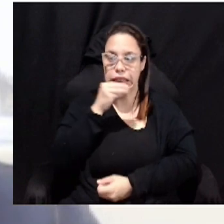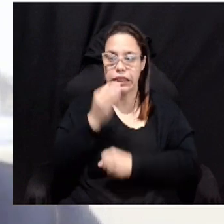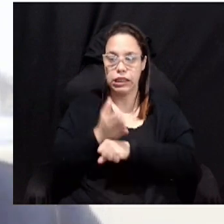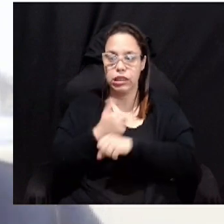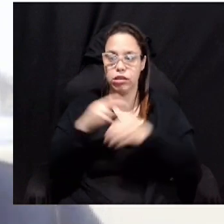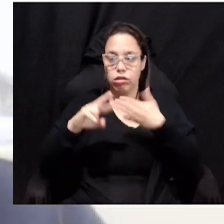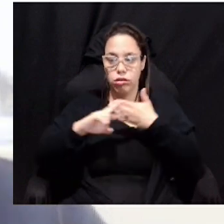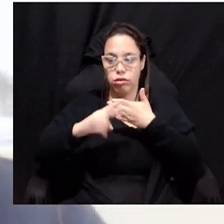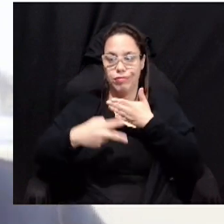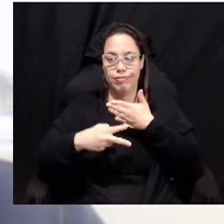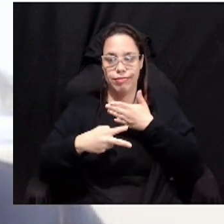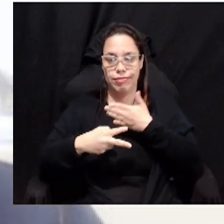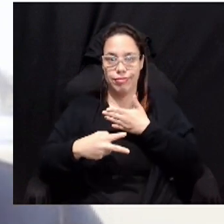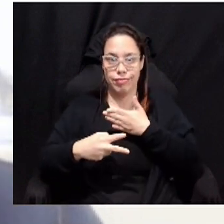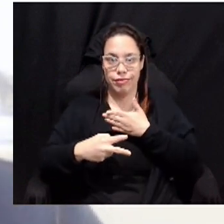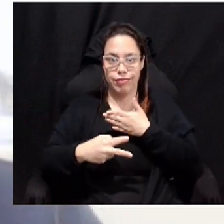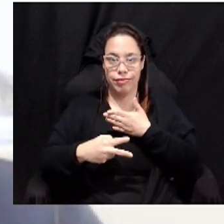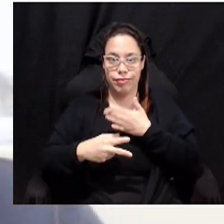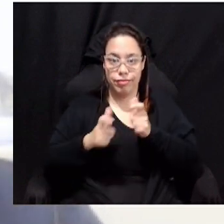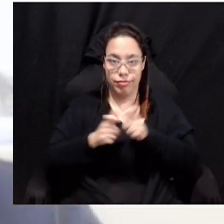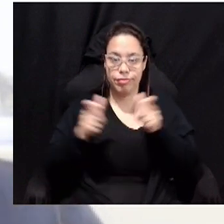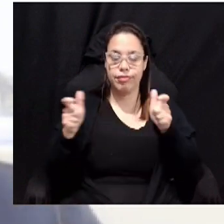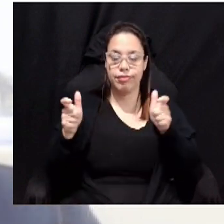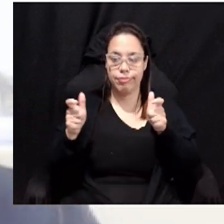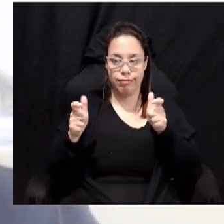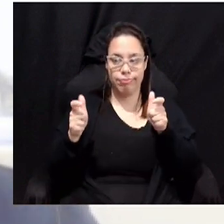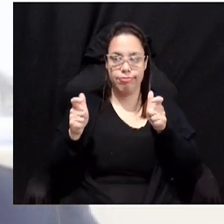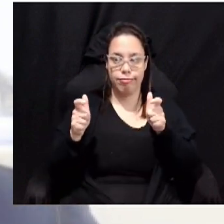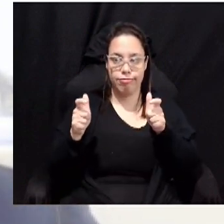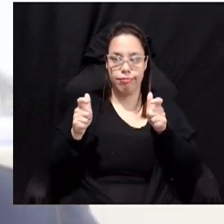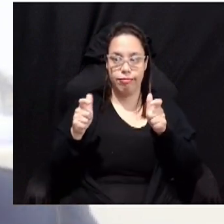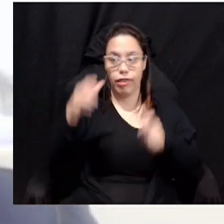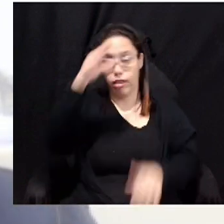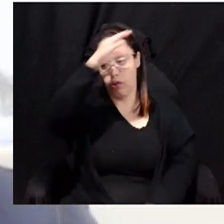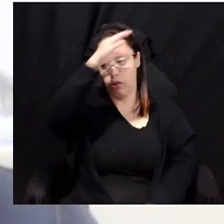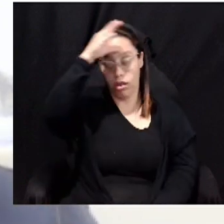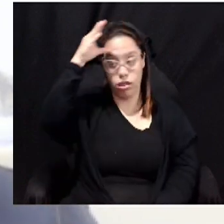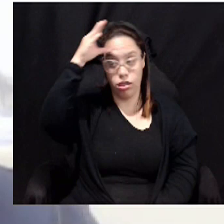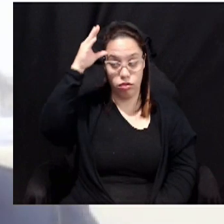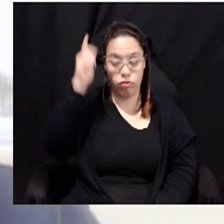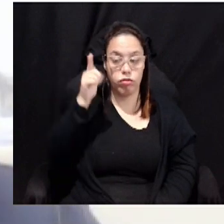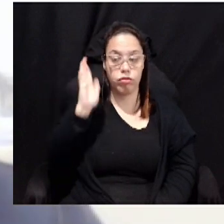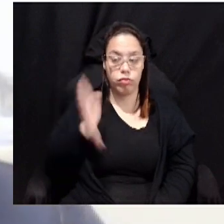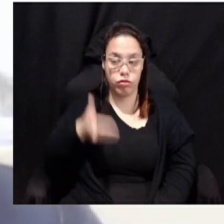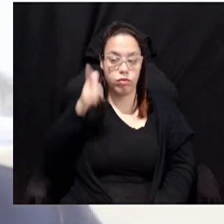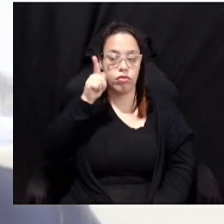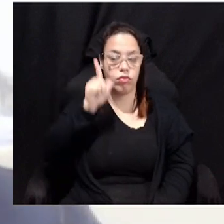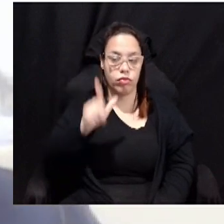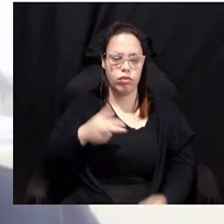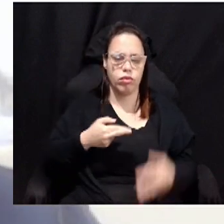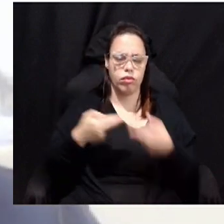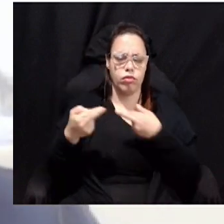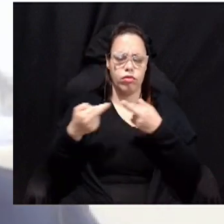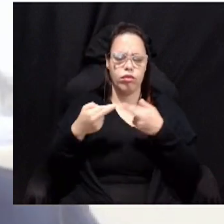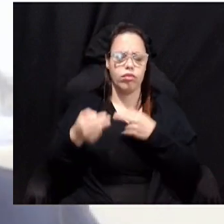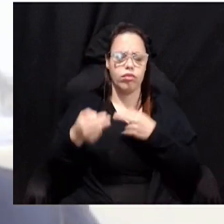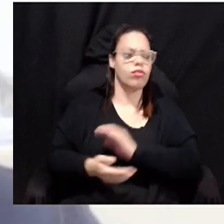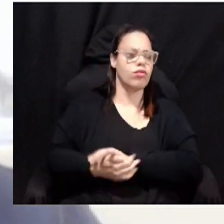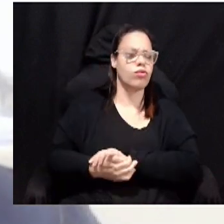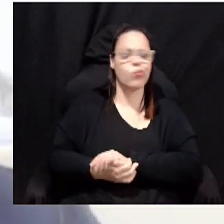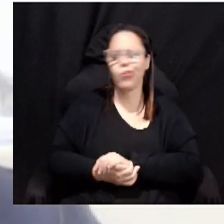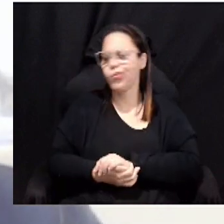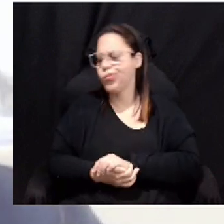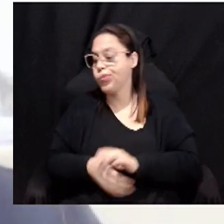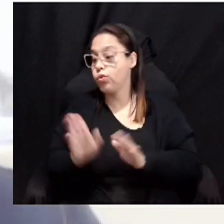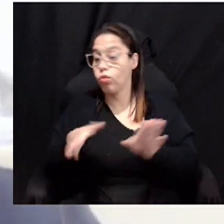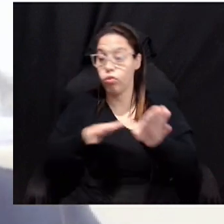muito grande, significativo no consumidor, nós já conseguimos ter esse monitoramento e já encaminhamos, né, a equipe